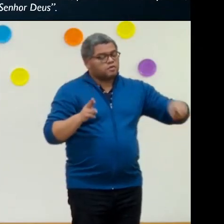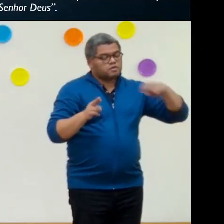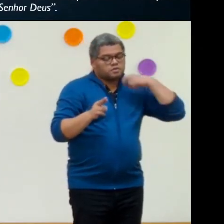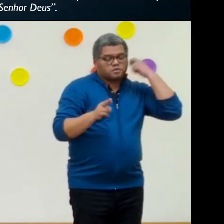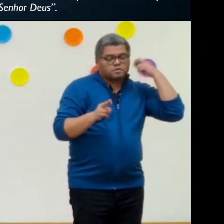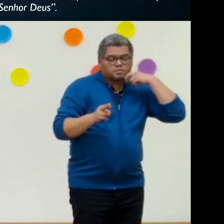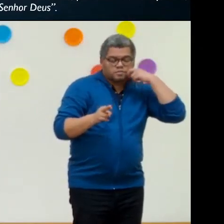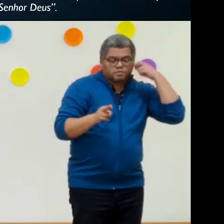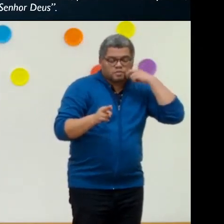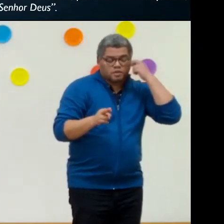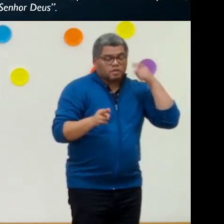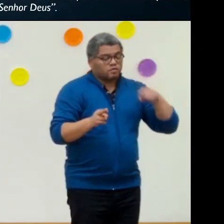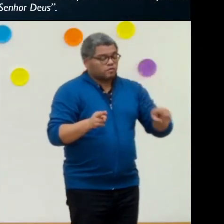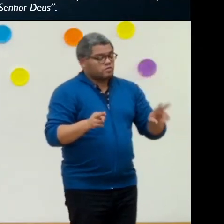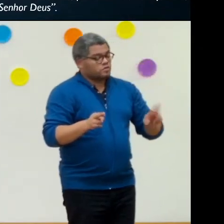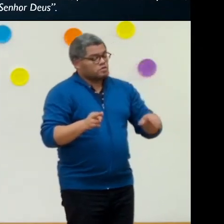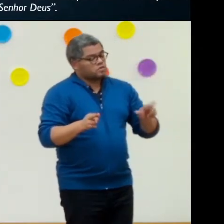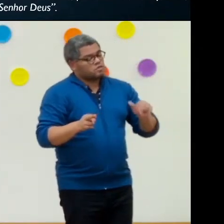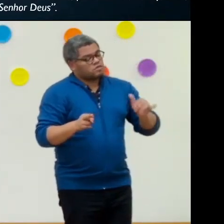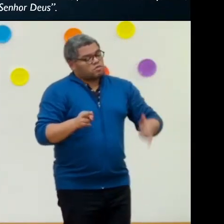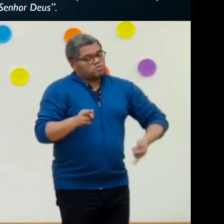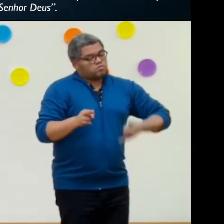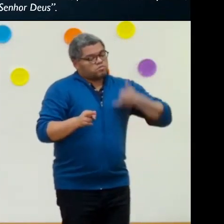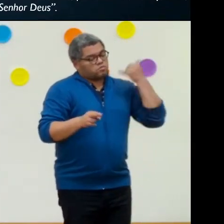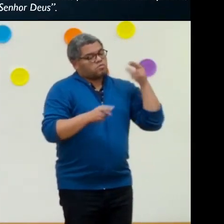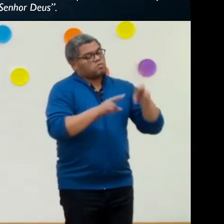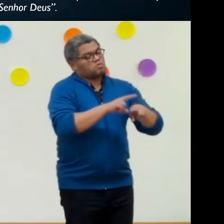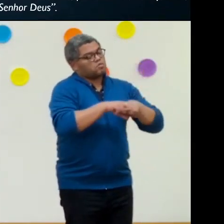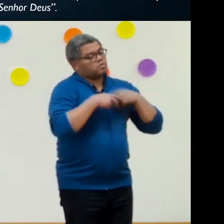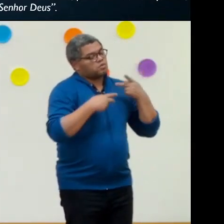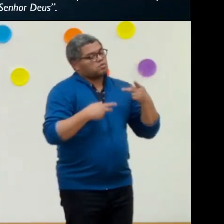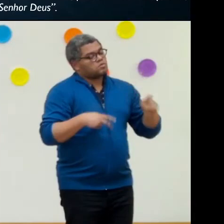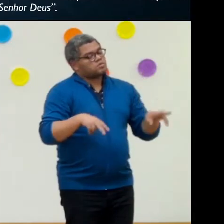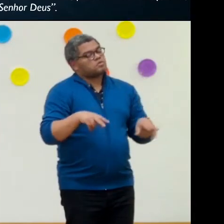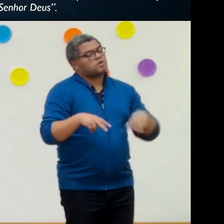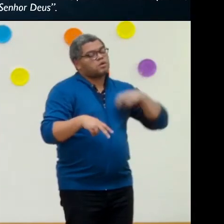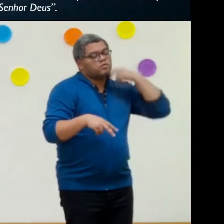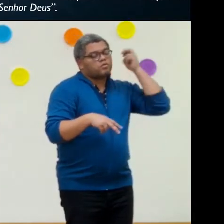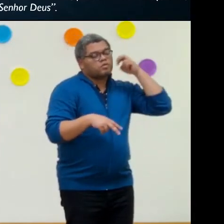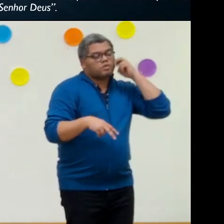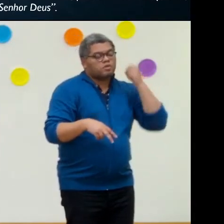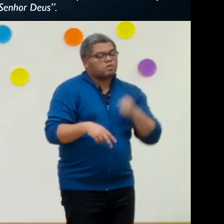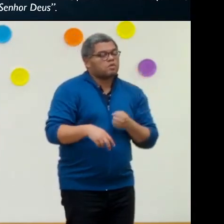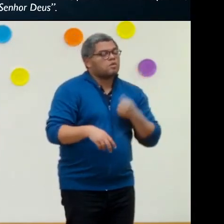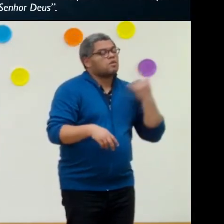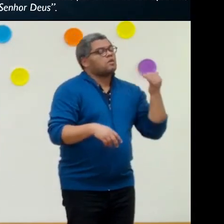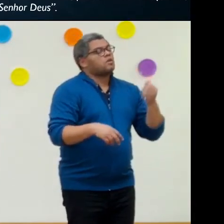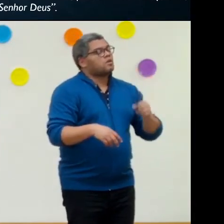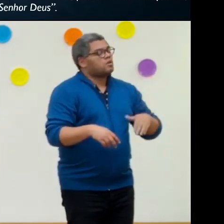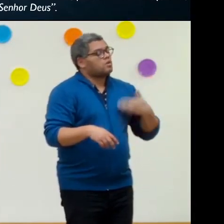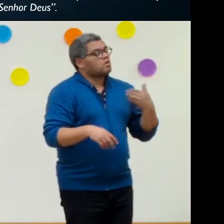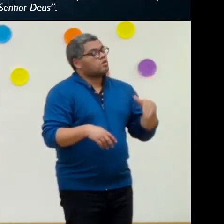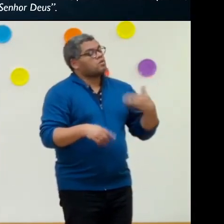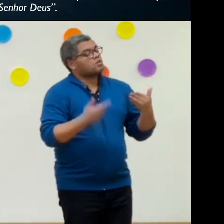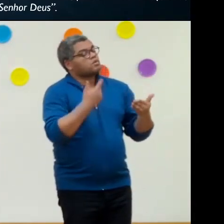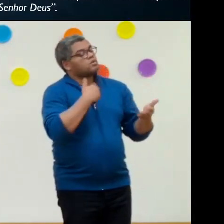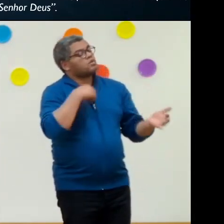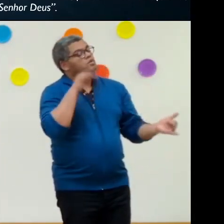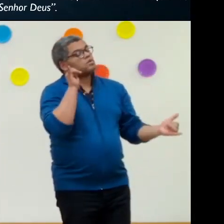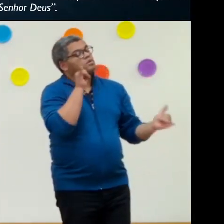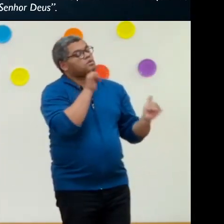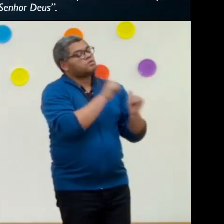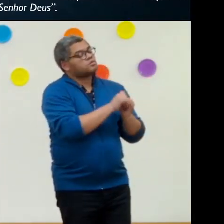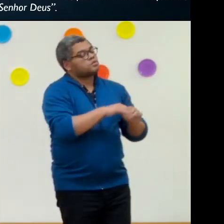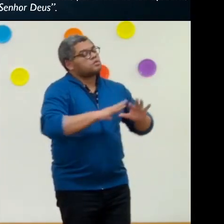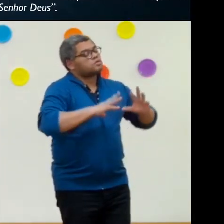boca soberbamente, por causa da tua vergonha, do teu opróbrio, quando eu te houver perdoado de tudo o que